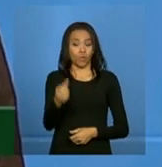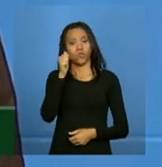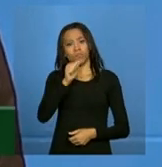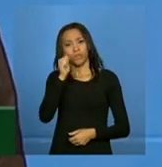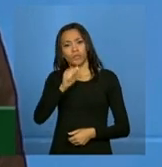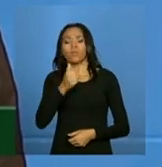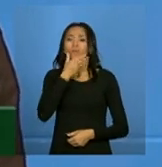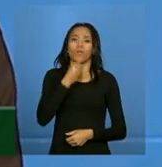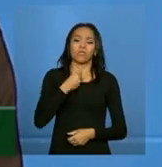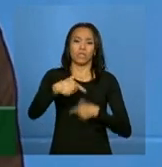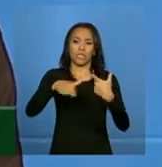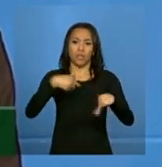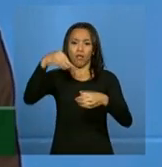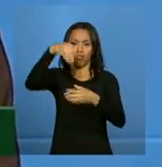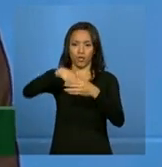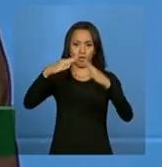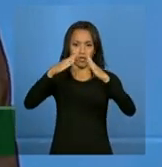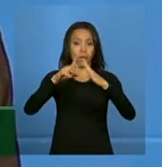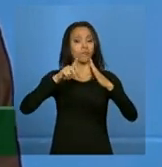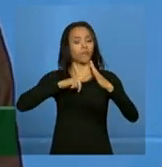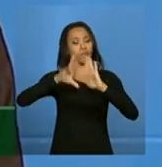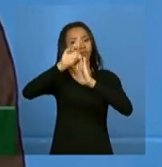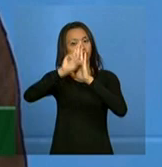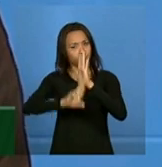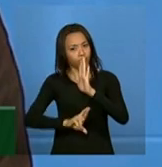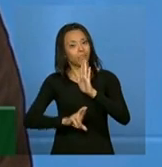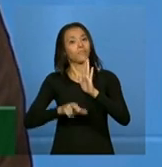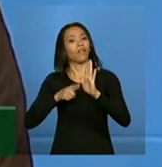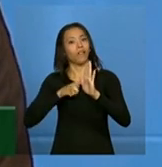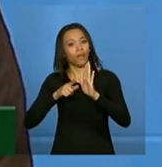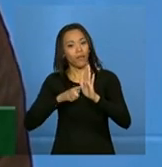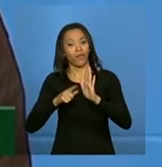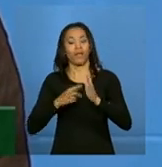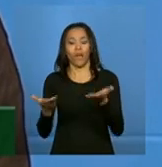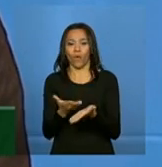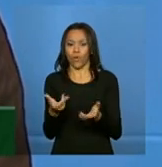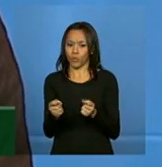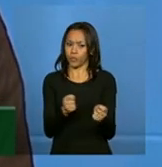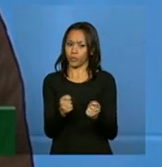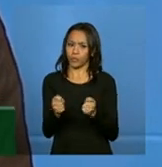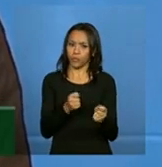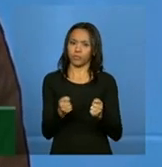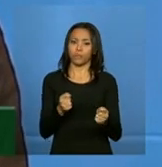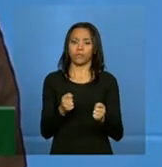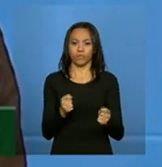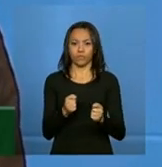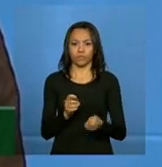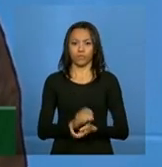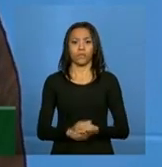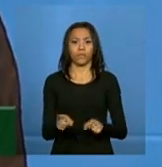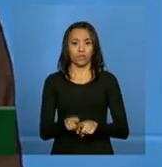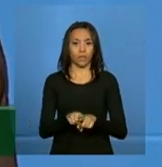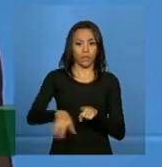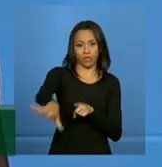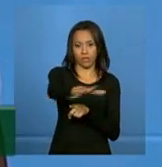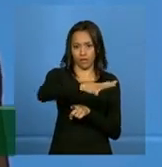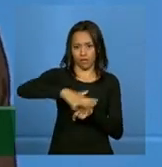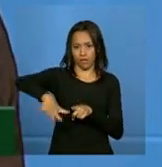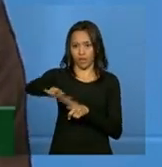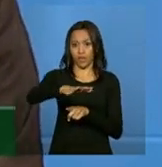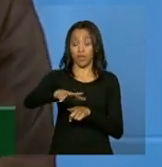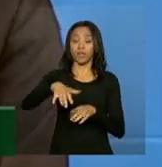e domésticos, agora tem suas regulamentações aprovadas como monitoramento, inclusive, do mercado de trabalho doméstico.